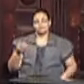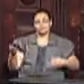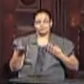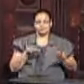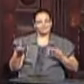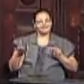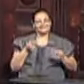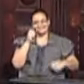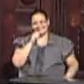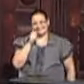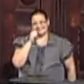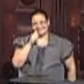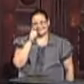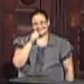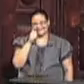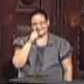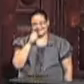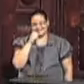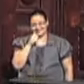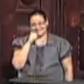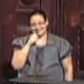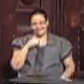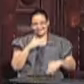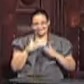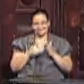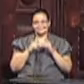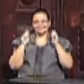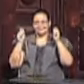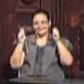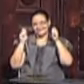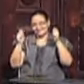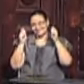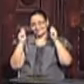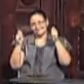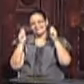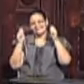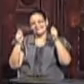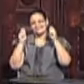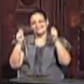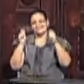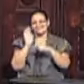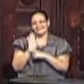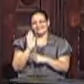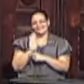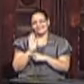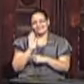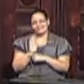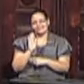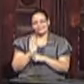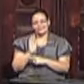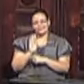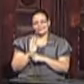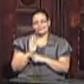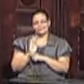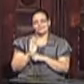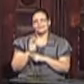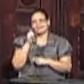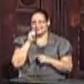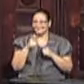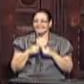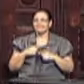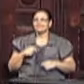convidar as mulheres todas para essa manifestação em defesa da dignidade